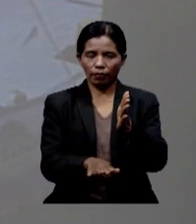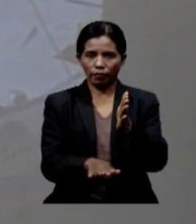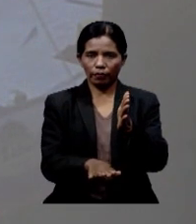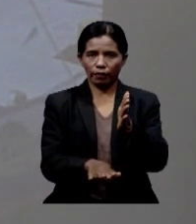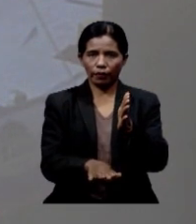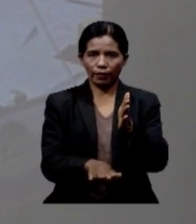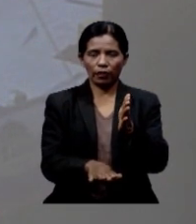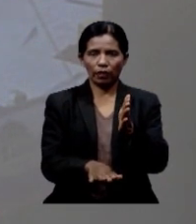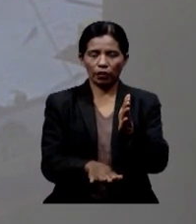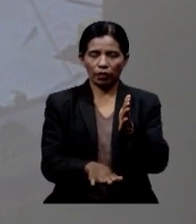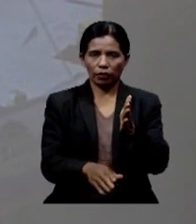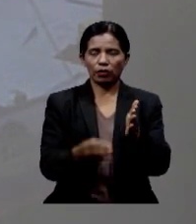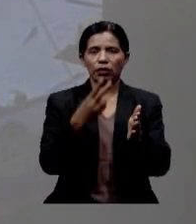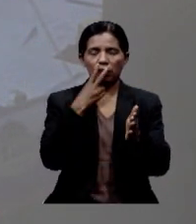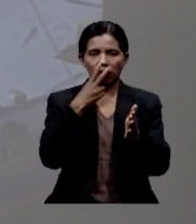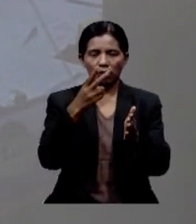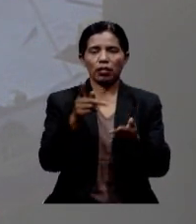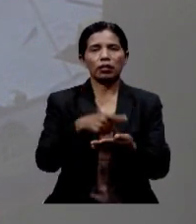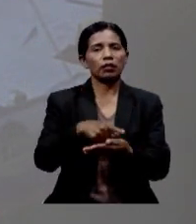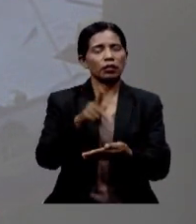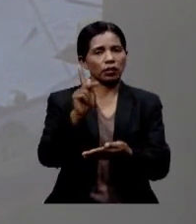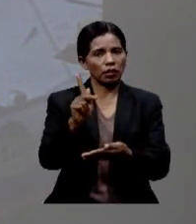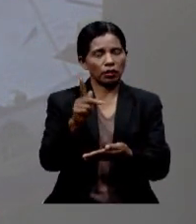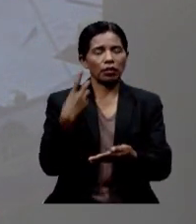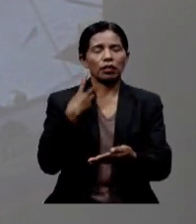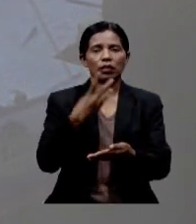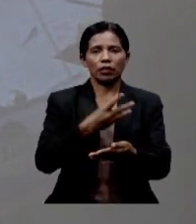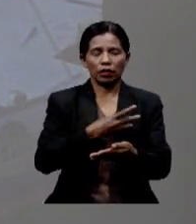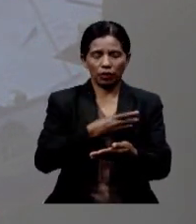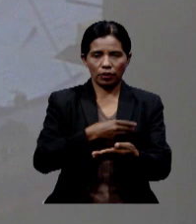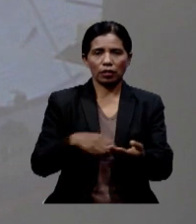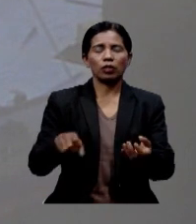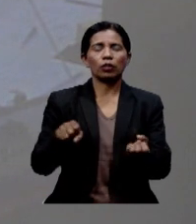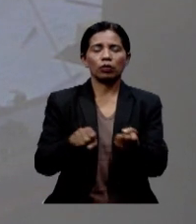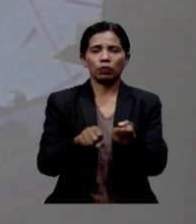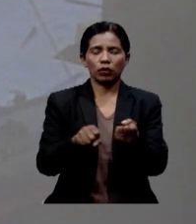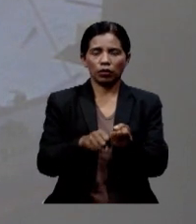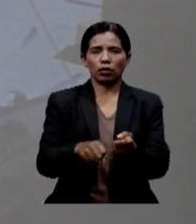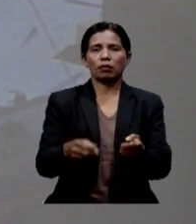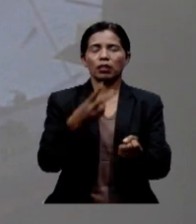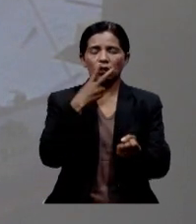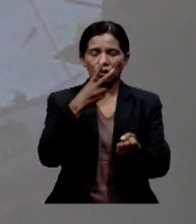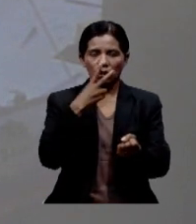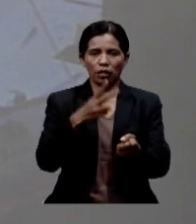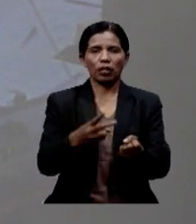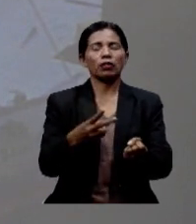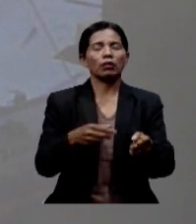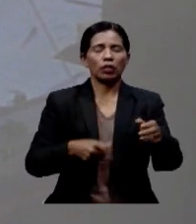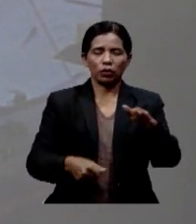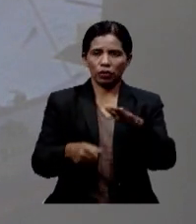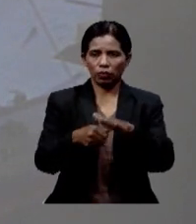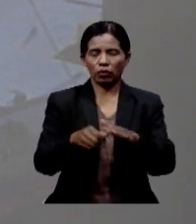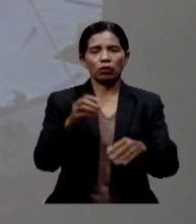hatum tabaco nem taxa, né, que ita contribui para cigarro ilegal, não é, lá preenche padrão saúde nem com